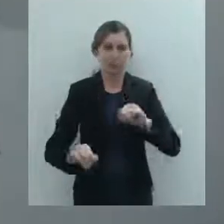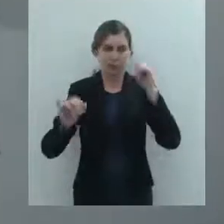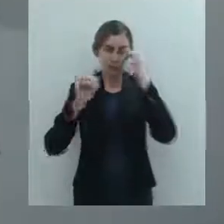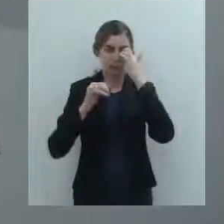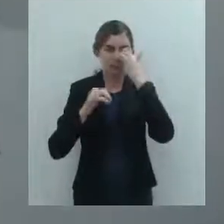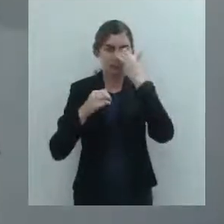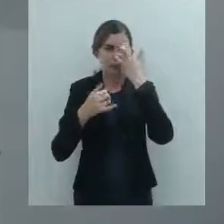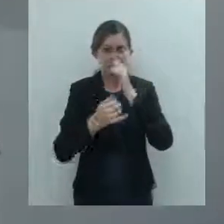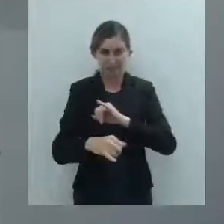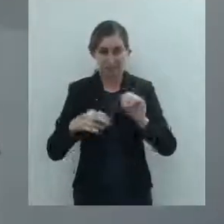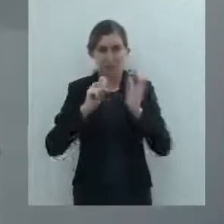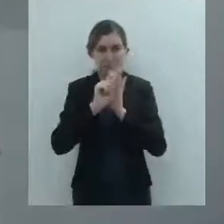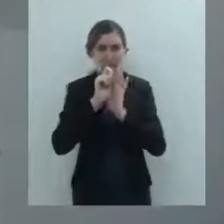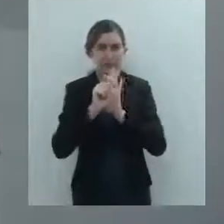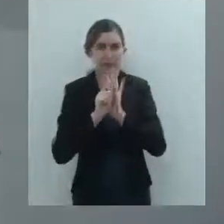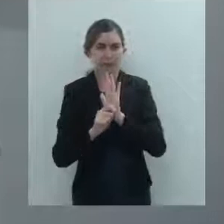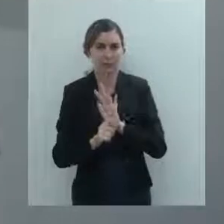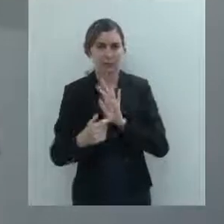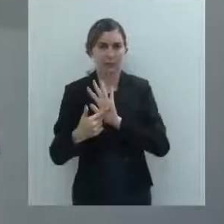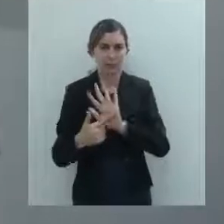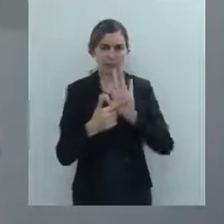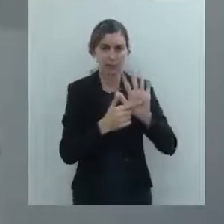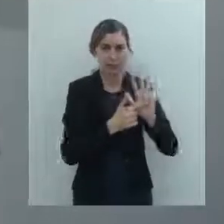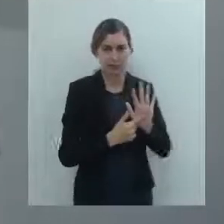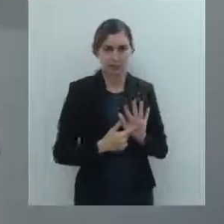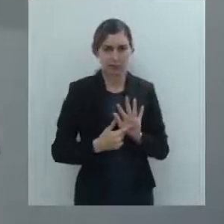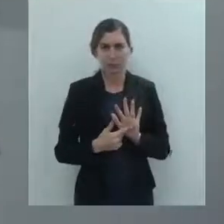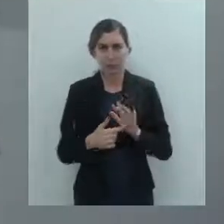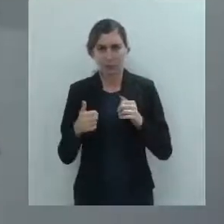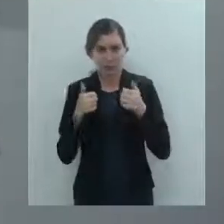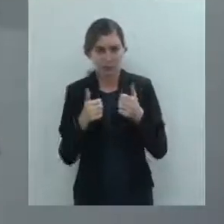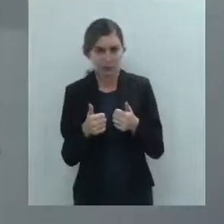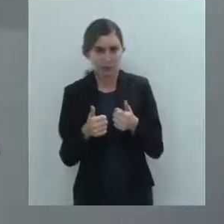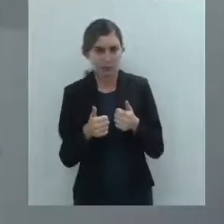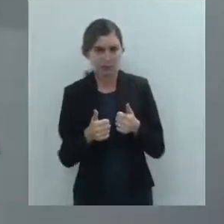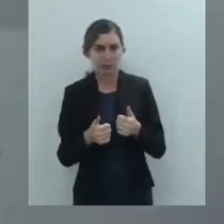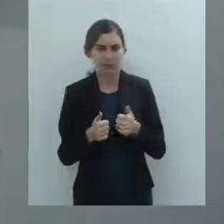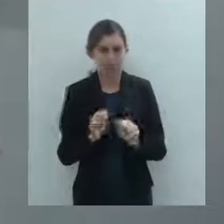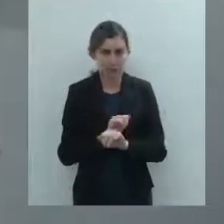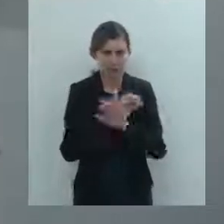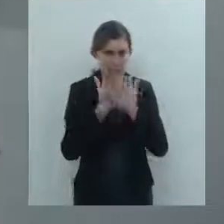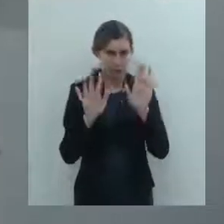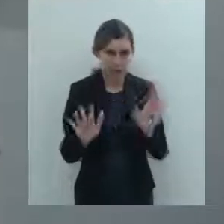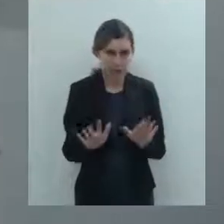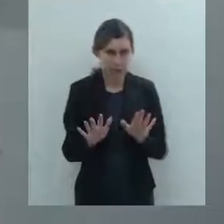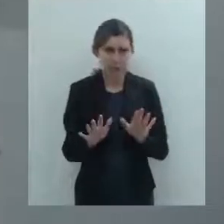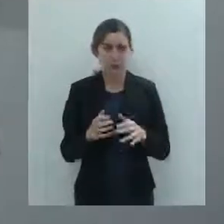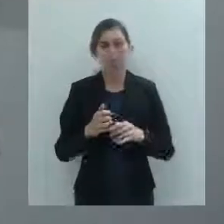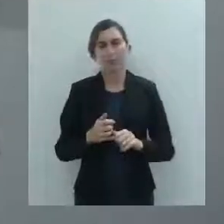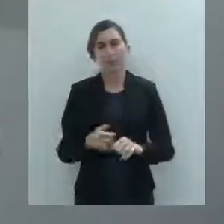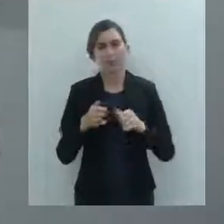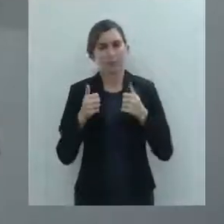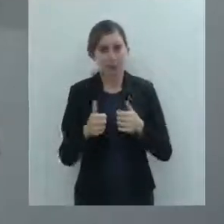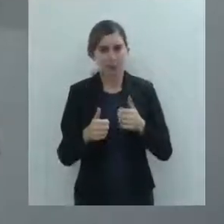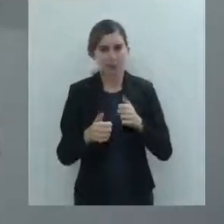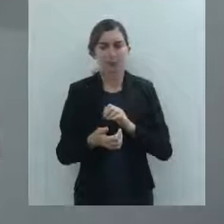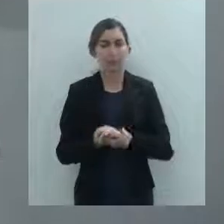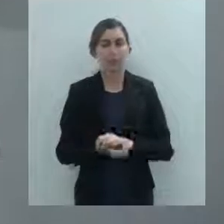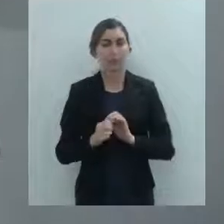é como ela será redigida e apresentar tudo bem ficou mais claro agora bacana